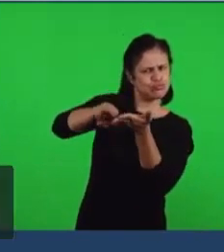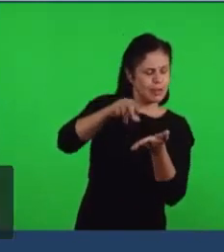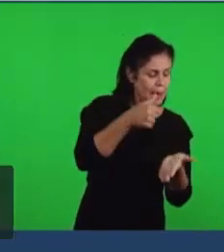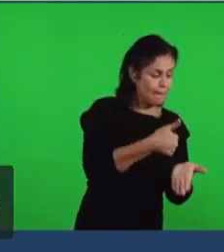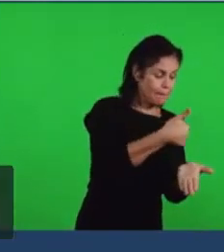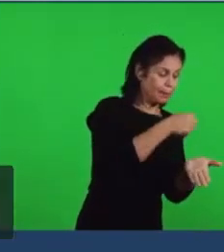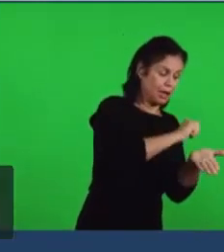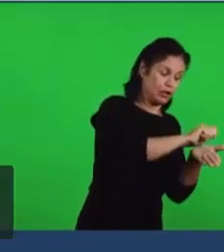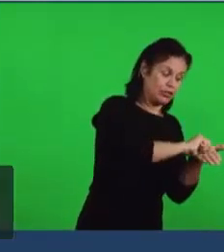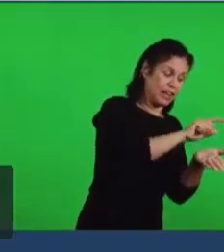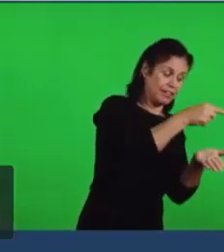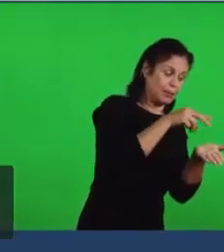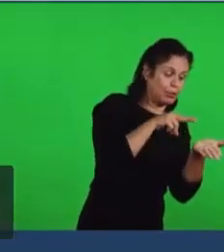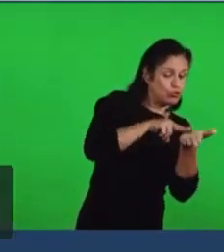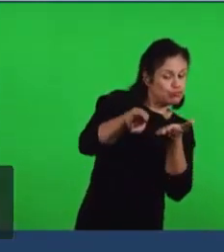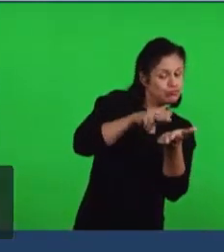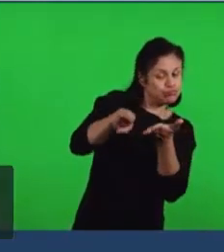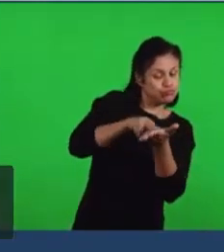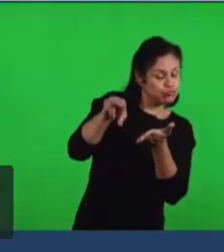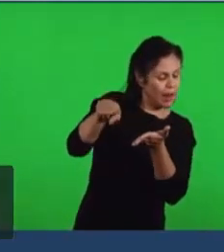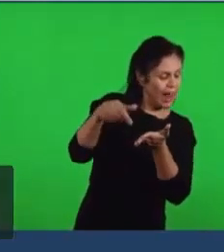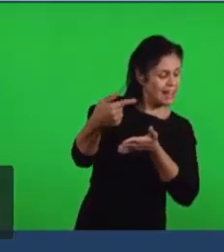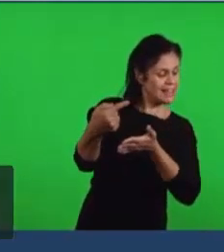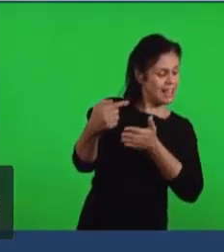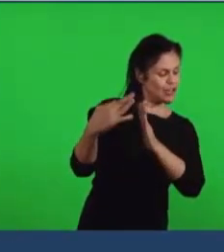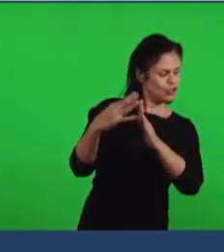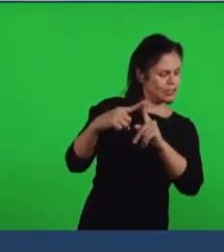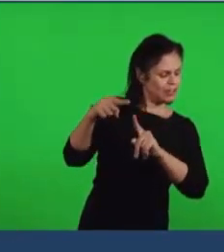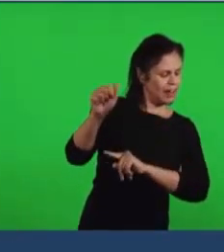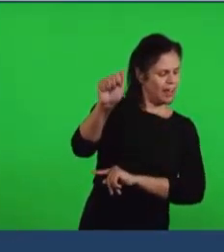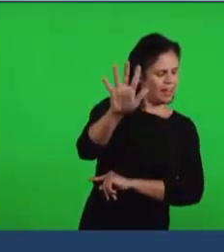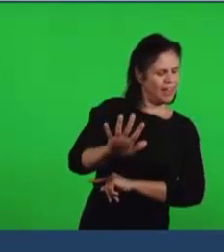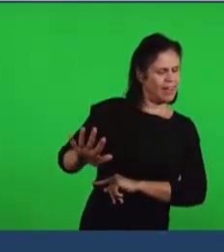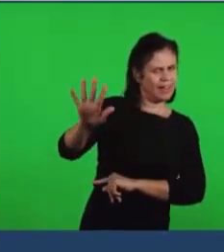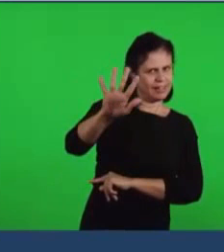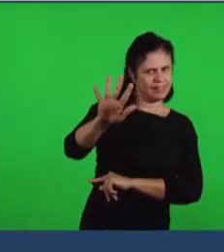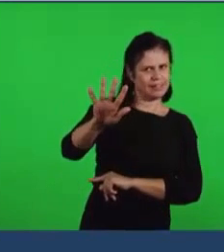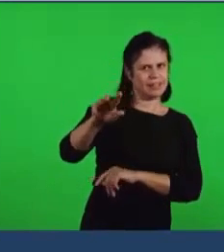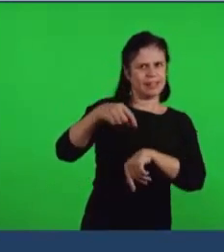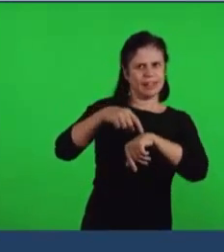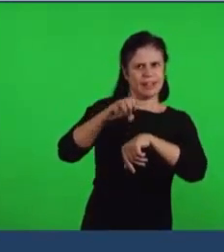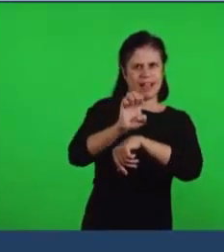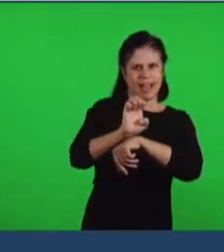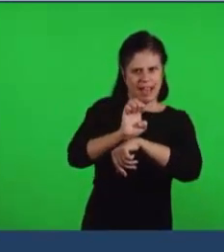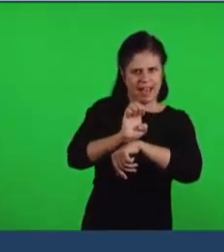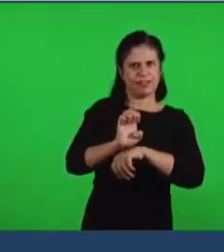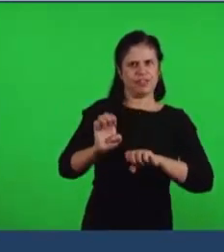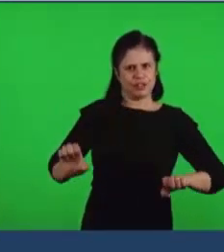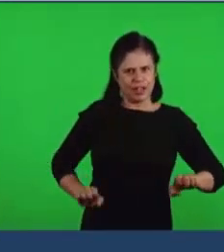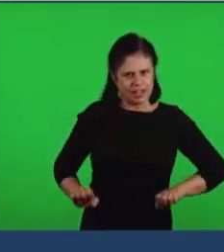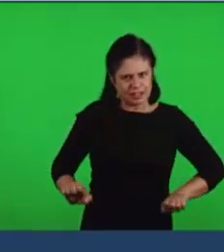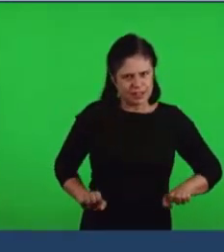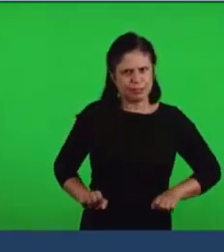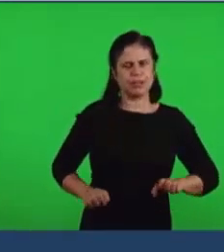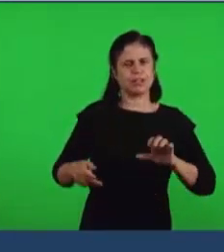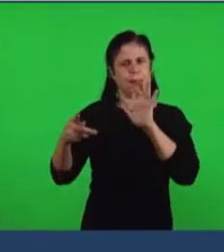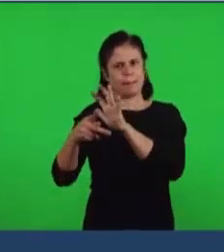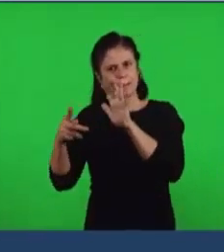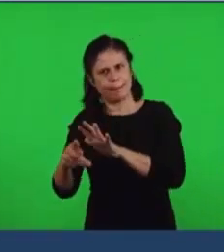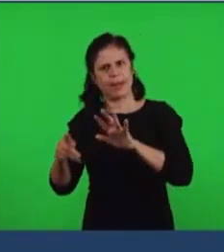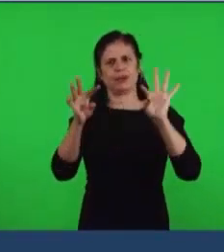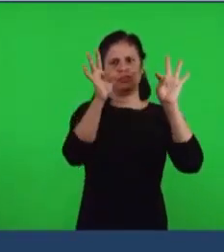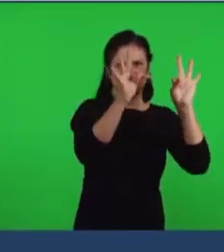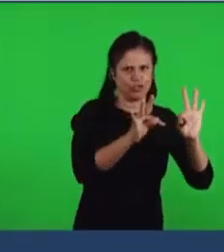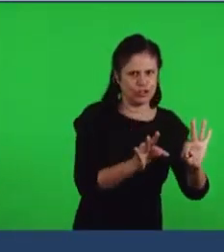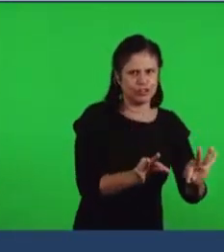aquilo que ele estava escrevendo para as igrejas que estão na Ásia é fez o Esmirna a perna te atira a Sara desa